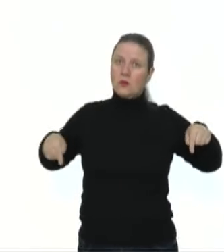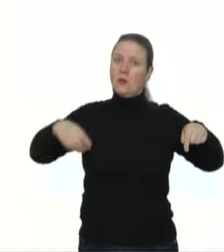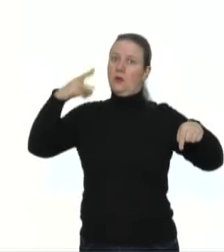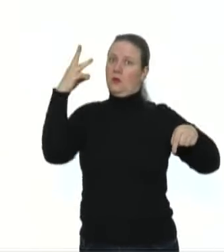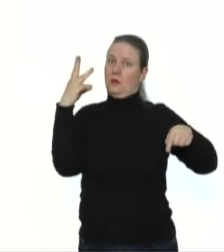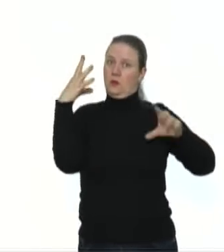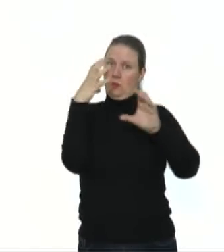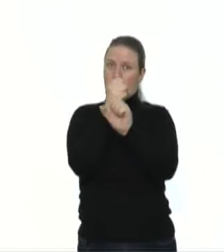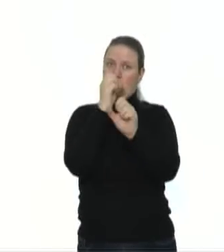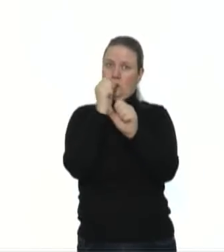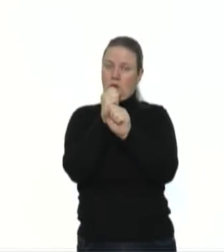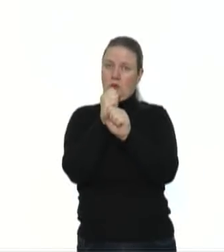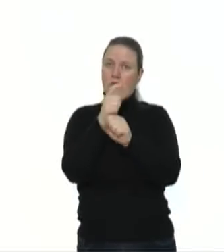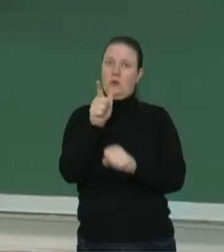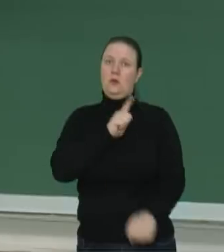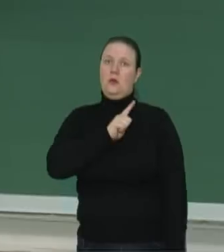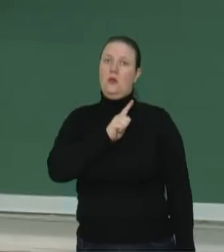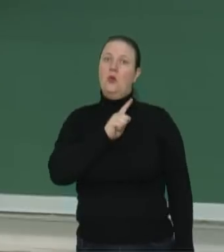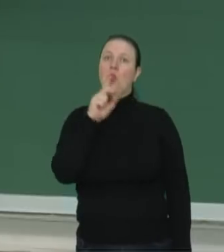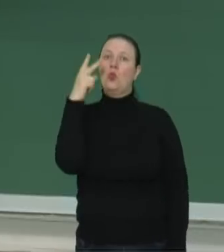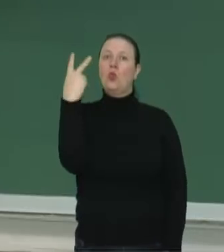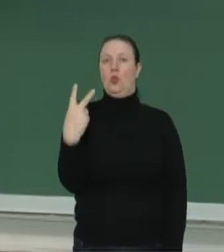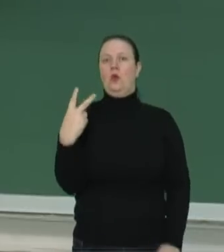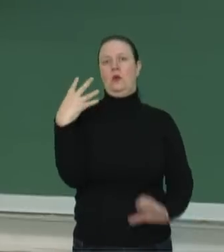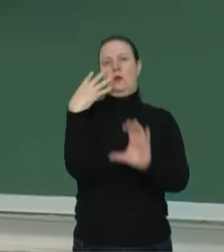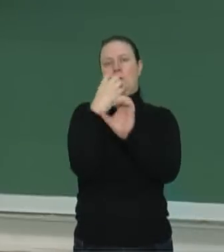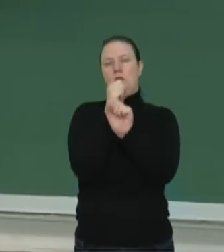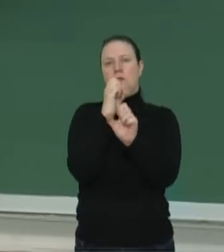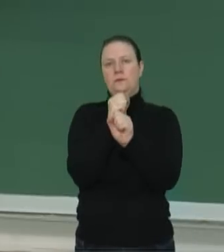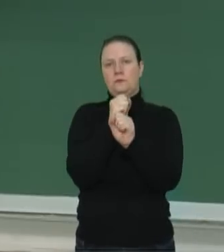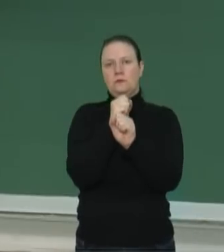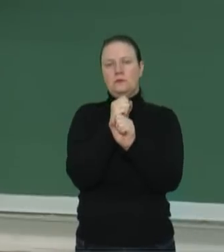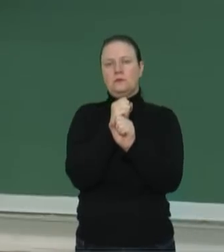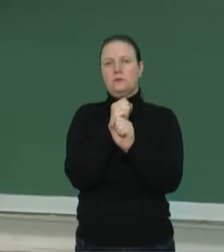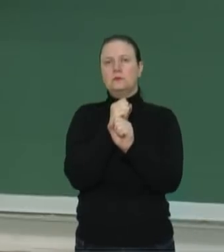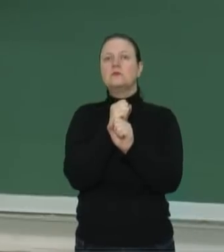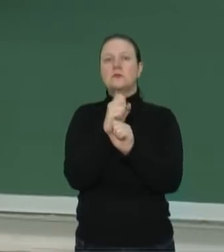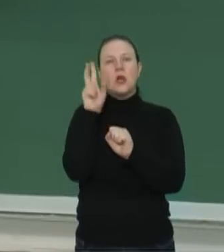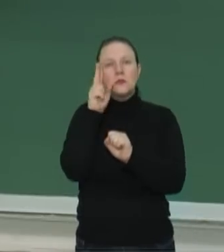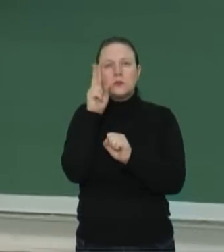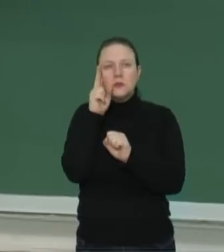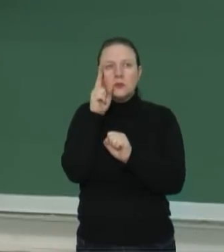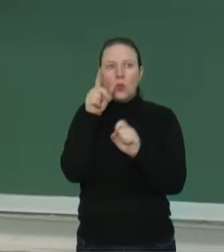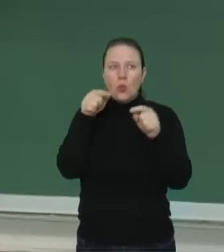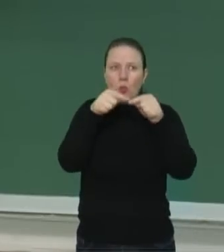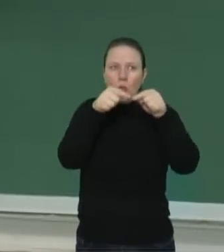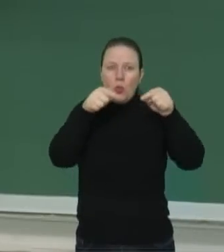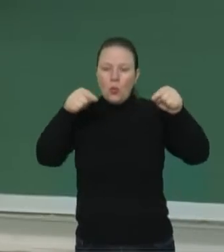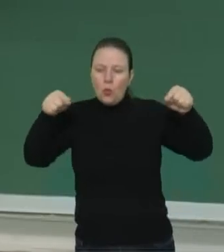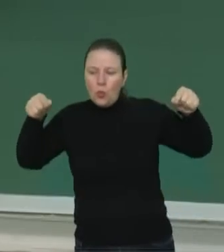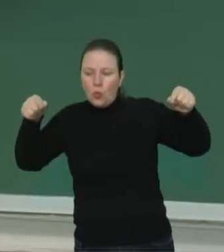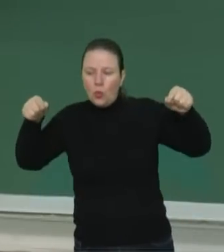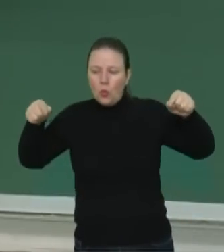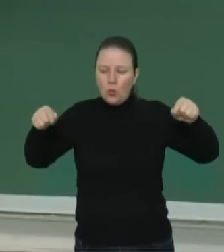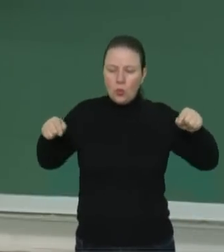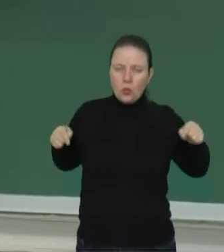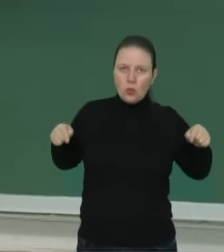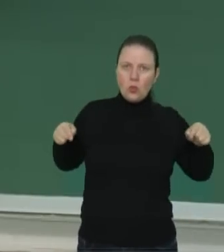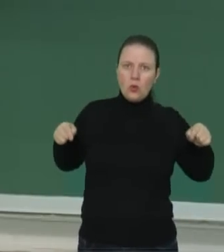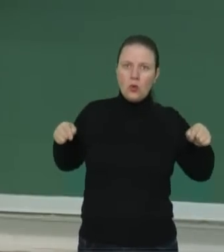3 vale 2 pontos. É aquela linha que eu falei para vocês. Um pouquinho para frente do garrafão tem uma